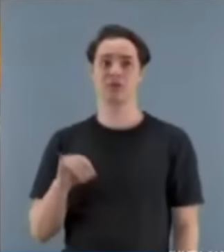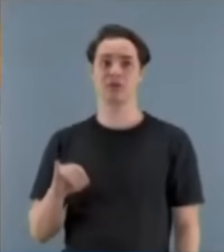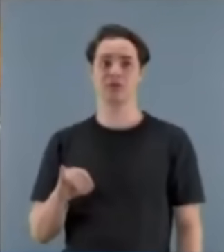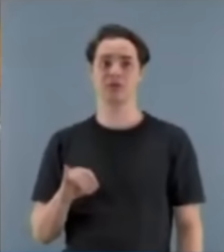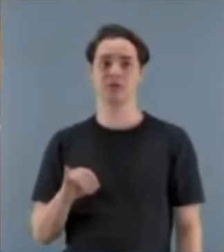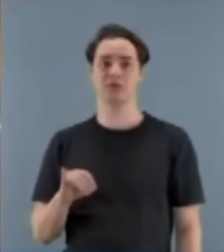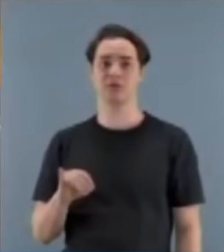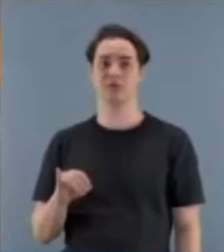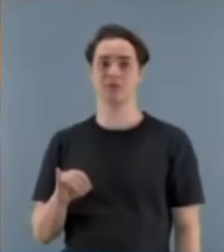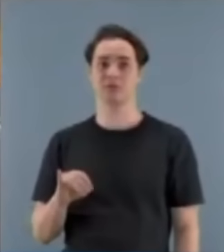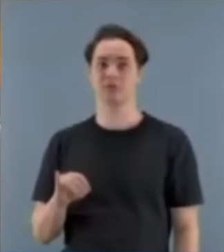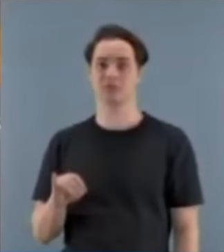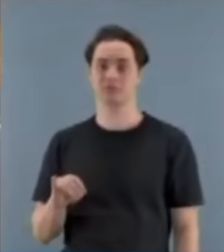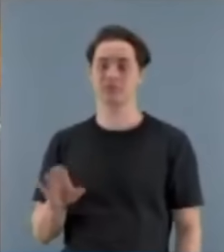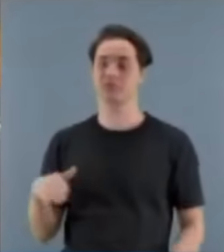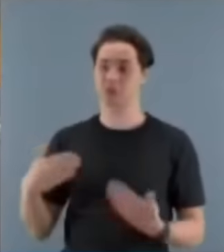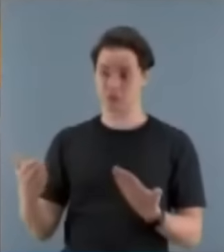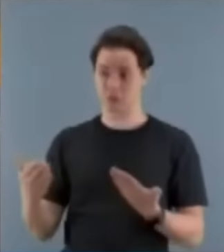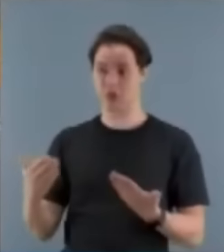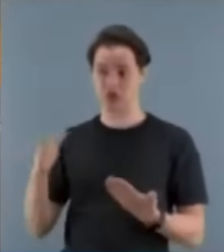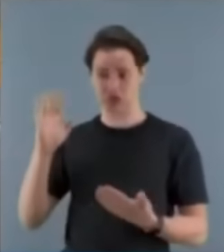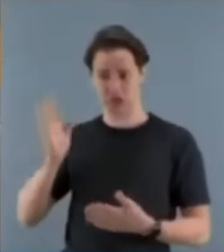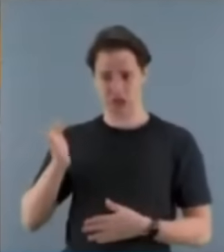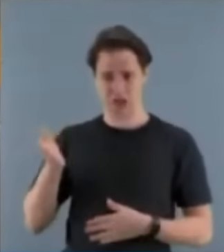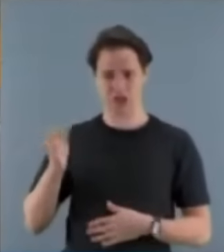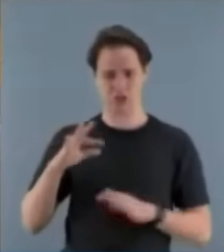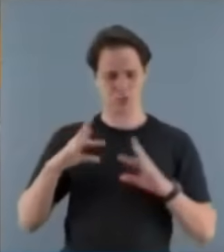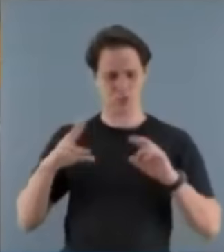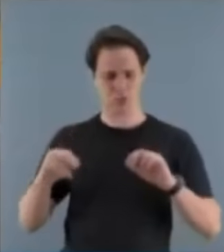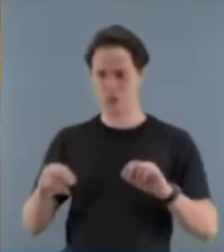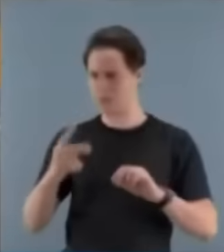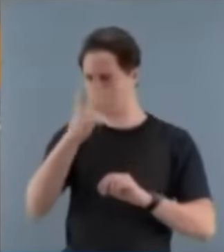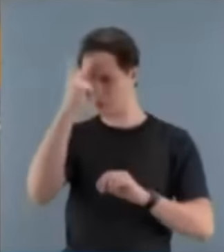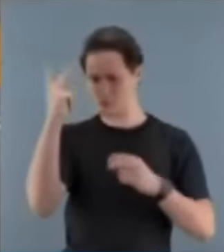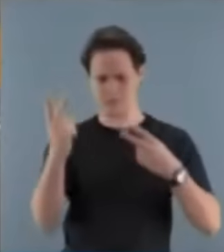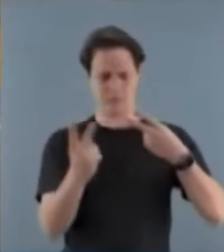tenha luz. Aliás, o entorno do ex-presidente está todo mundo preso.